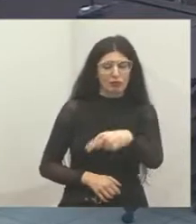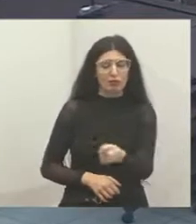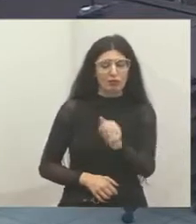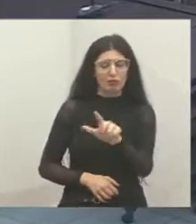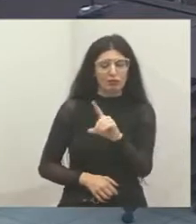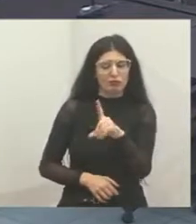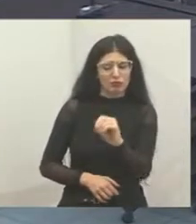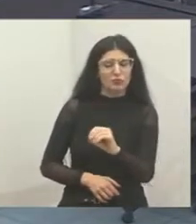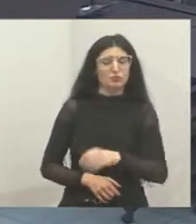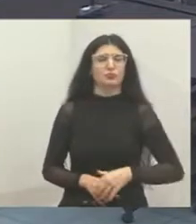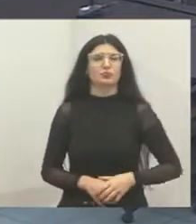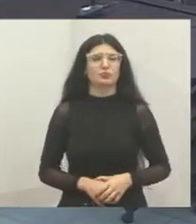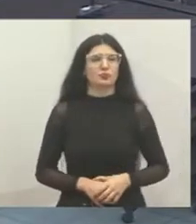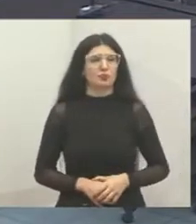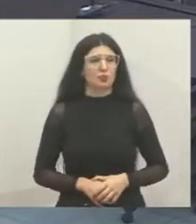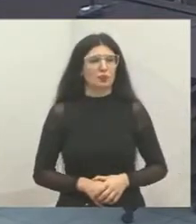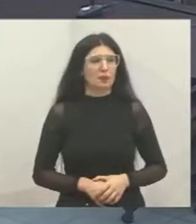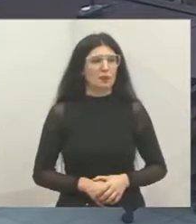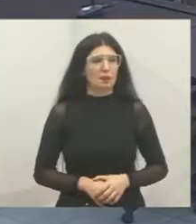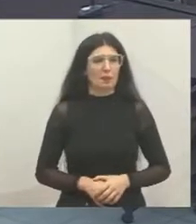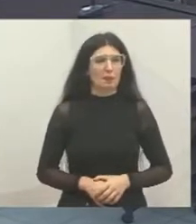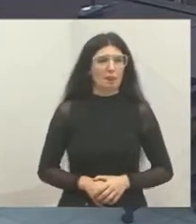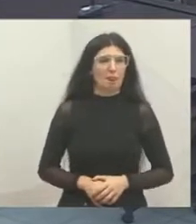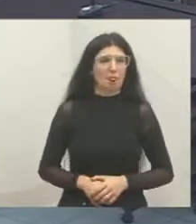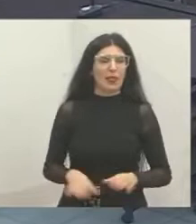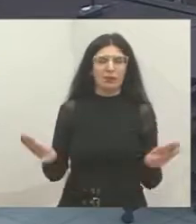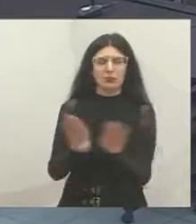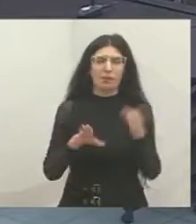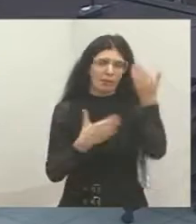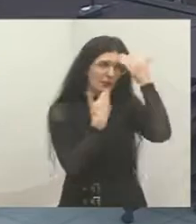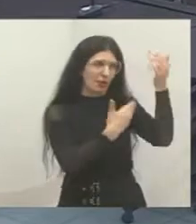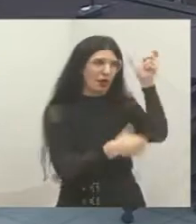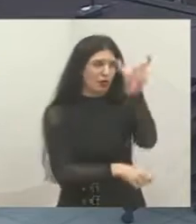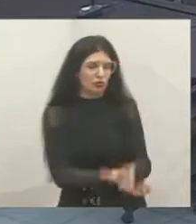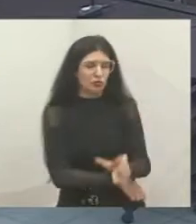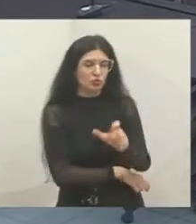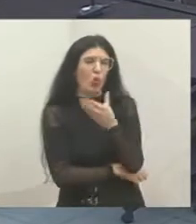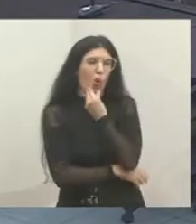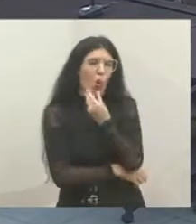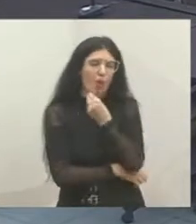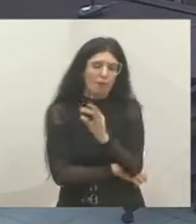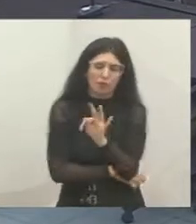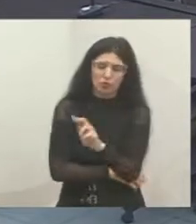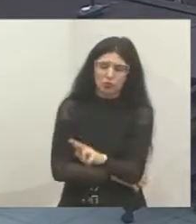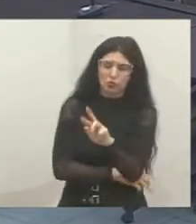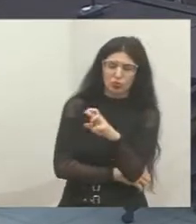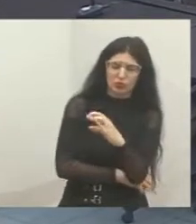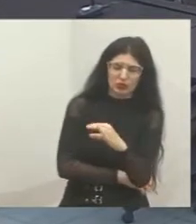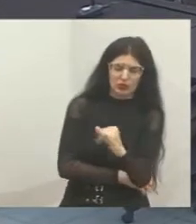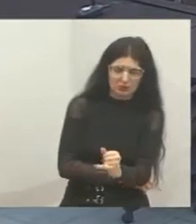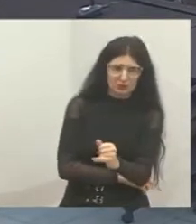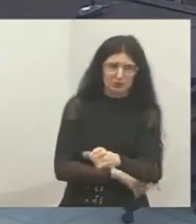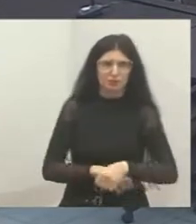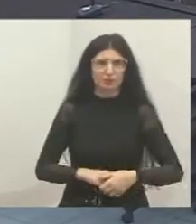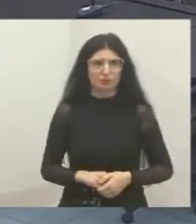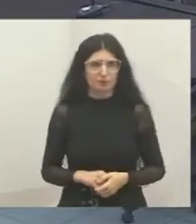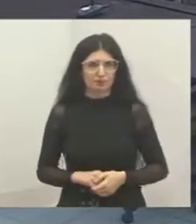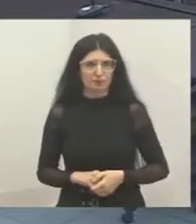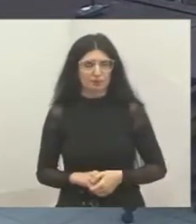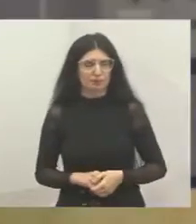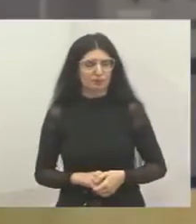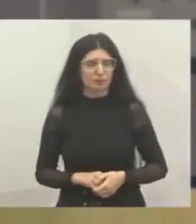quero agradecer também a contribuição do Turci, porque muitas vezes aqui, em discussões aqui,